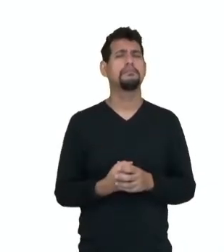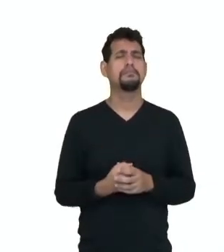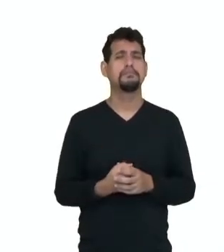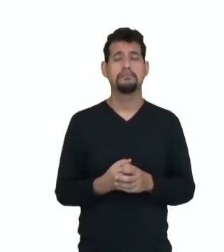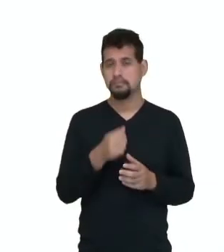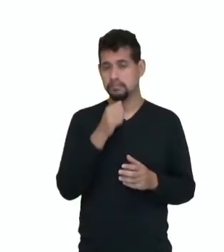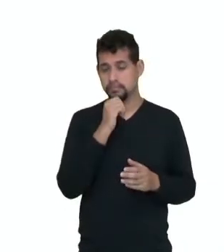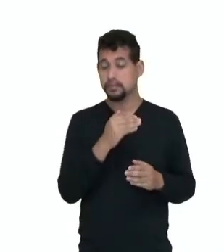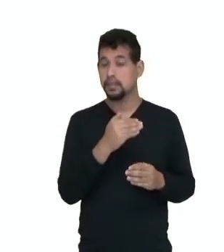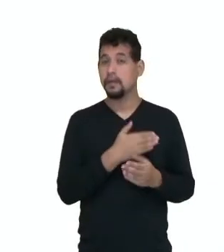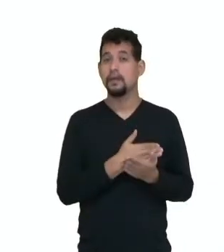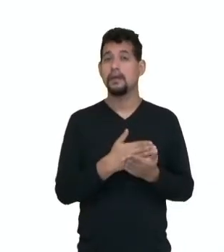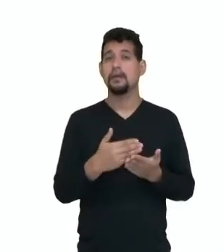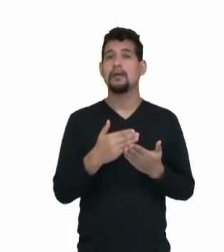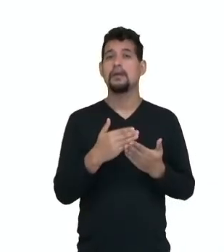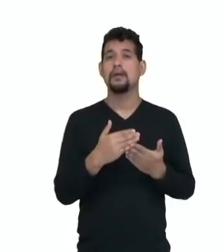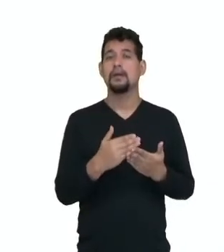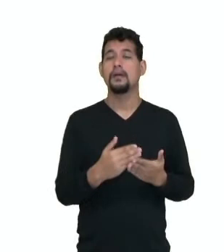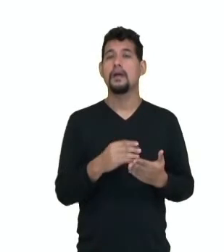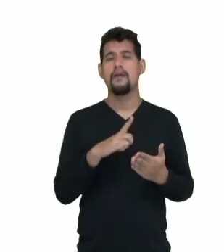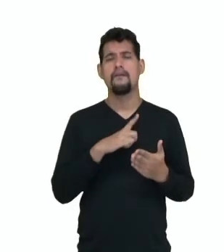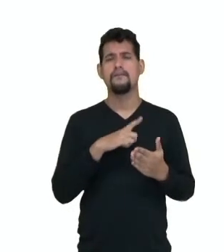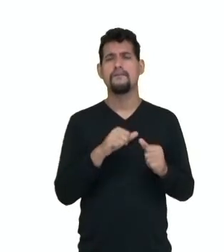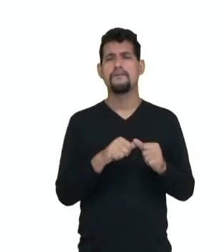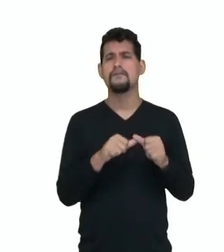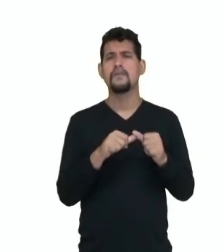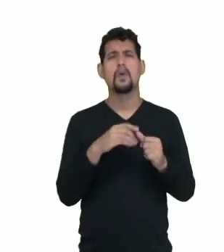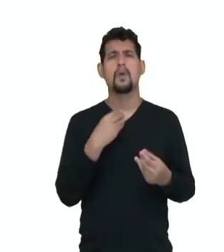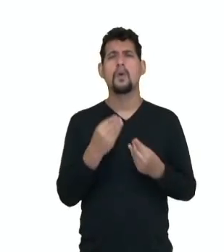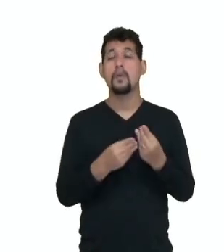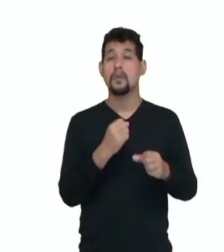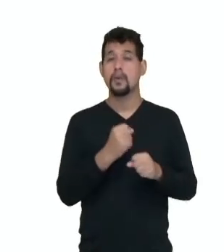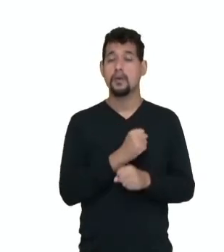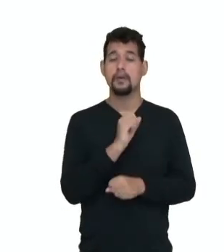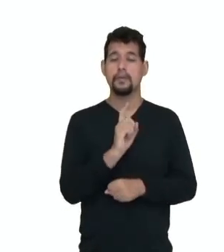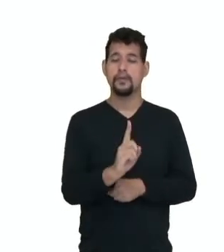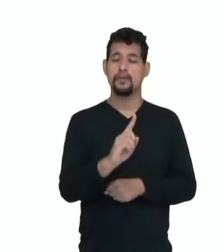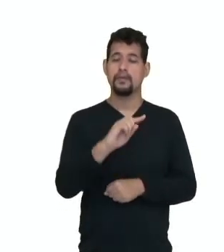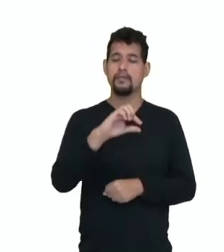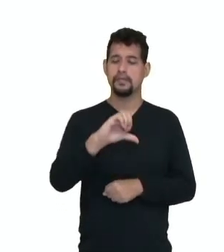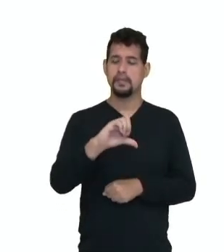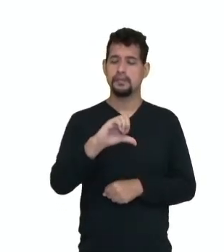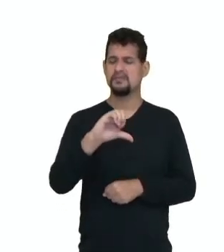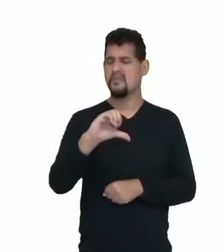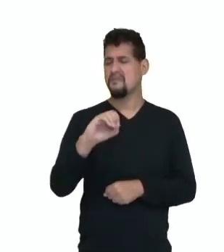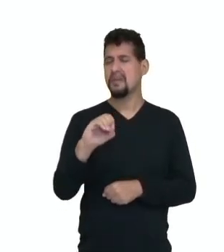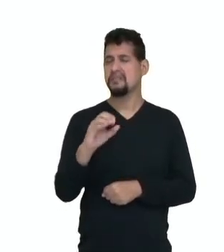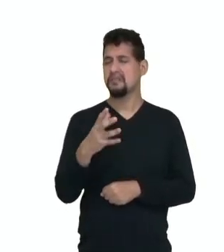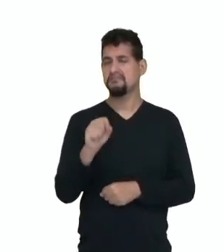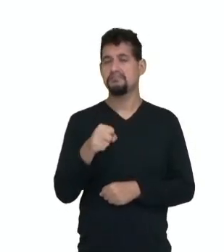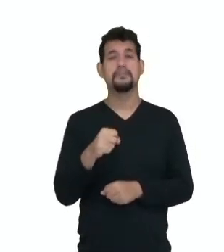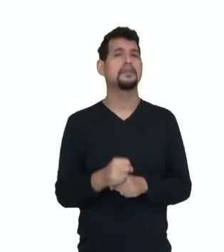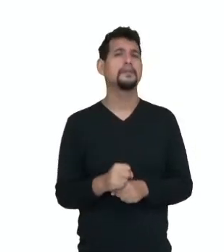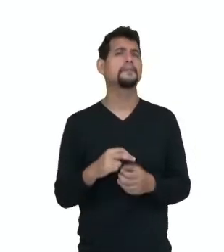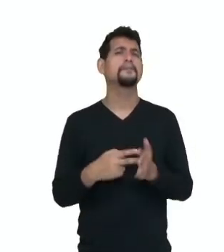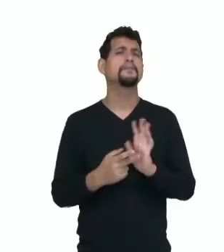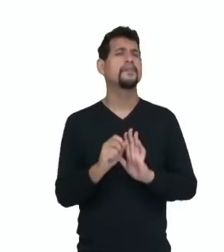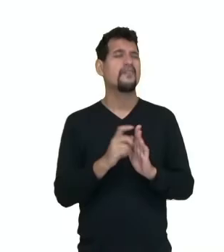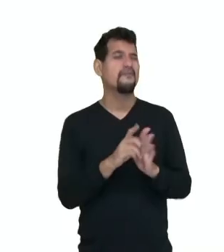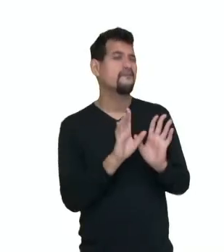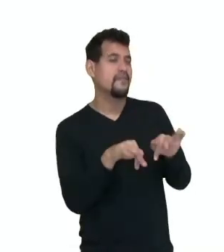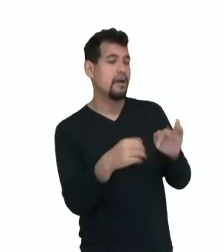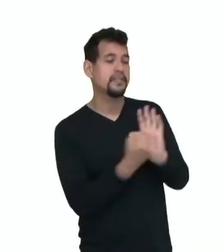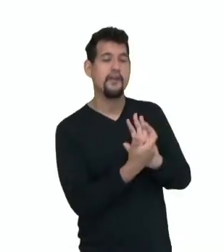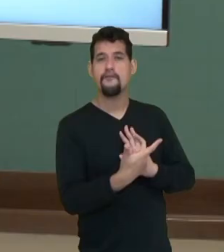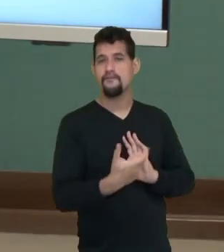A partir da década de... Aqui ficou isolado aqui, né? 1990, ou seja, final aí do